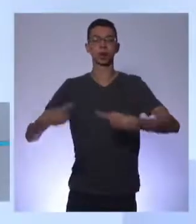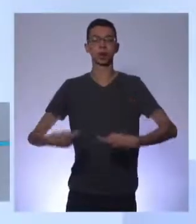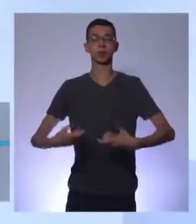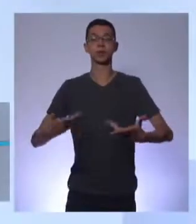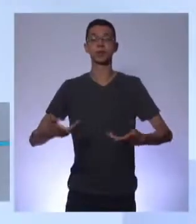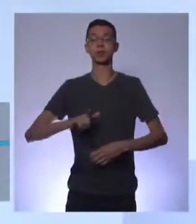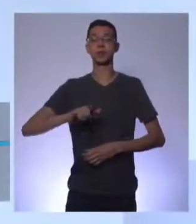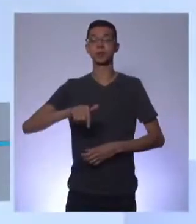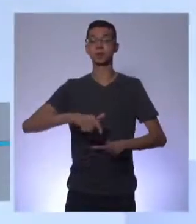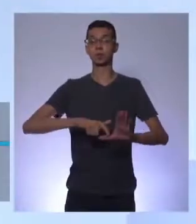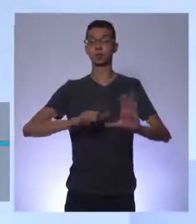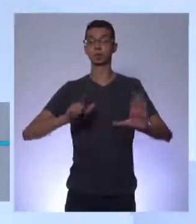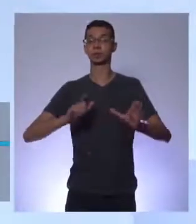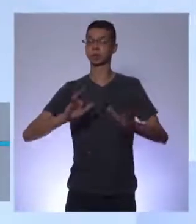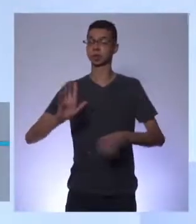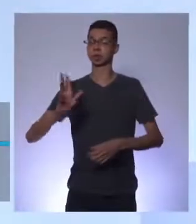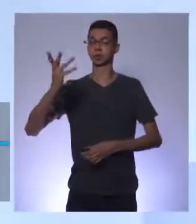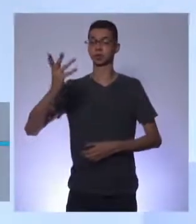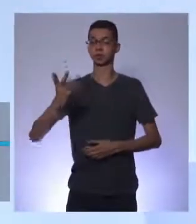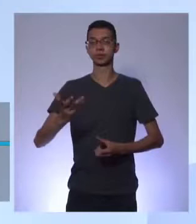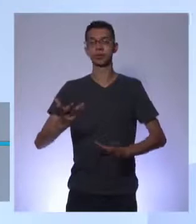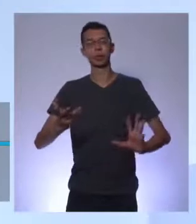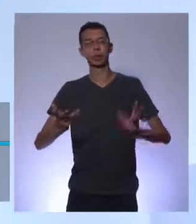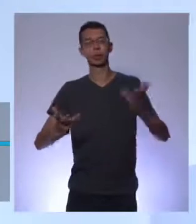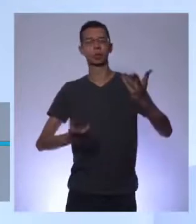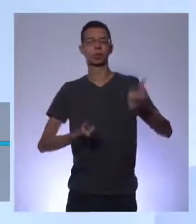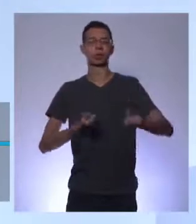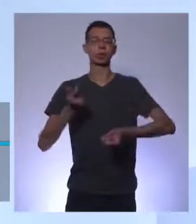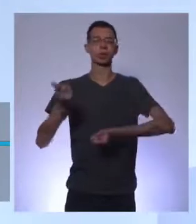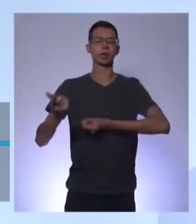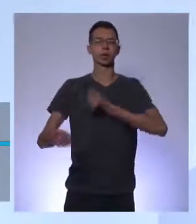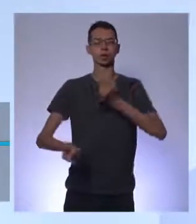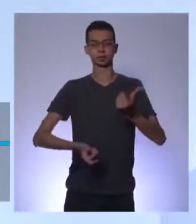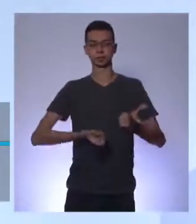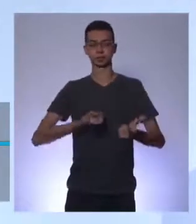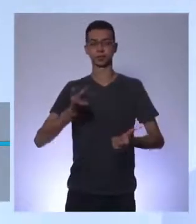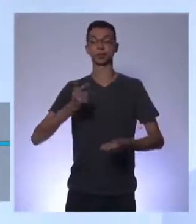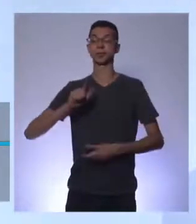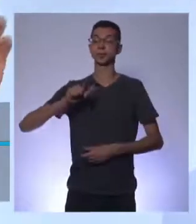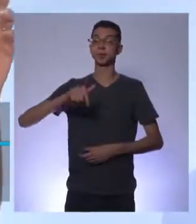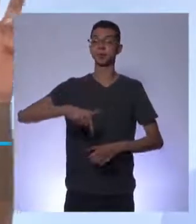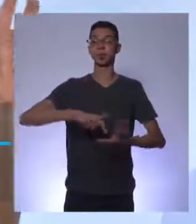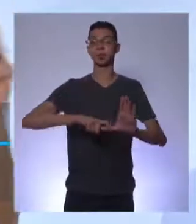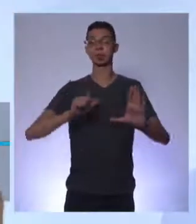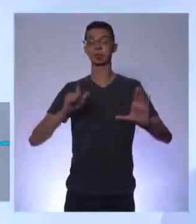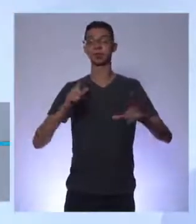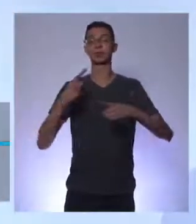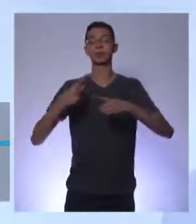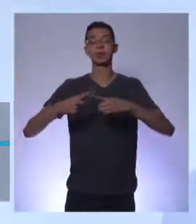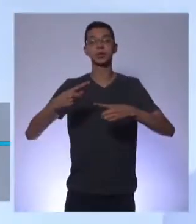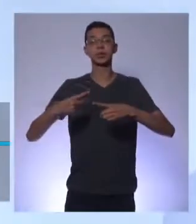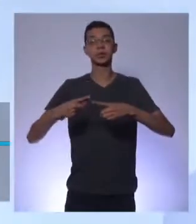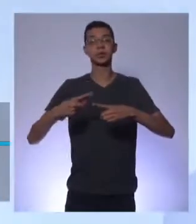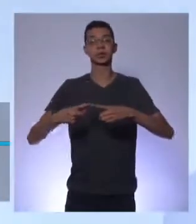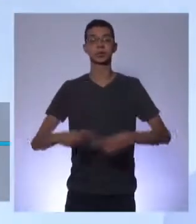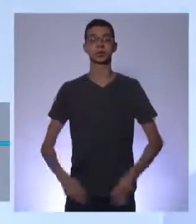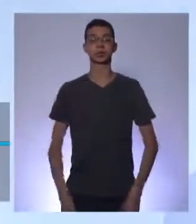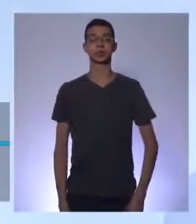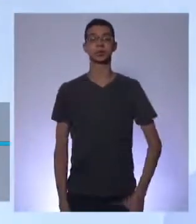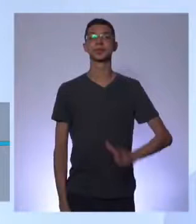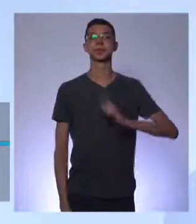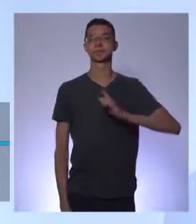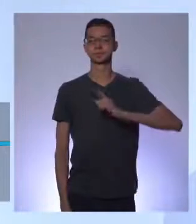pró-independência. Algumas revoltas pró-independência já estão ocorrendo devido a essa intervenção da